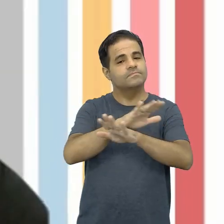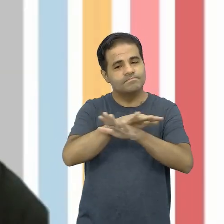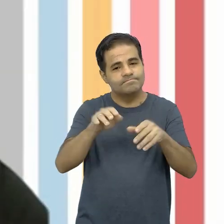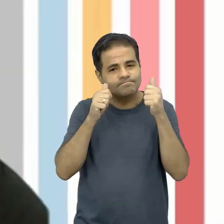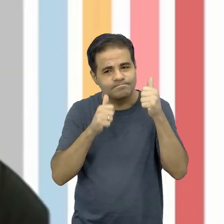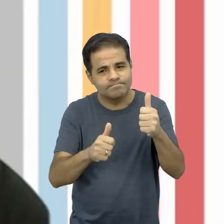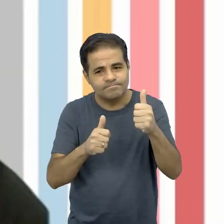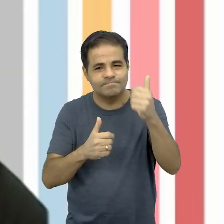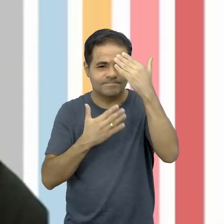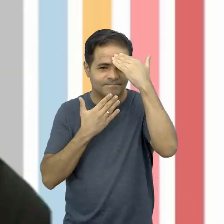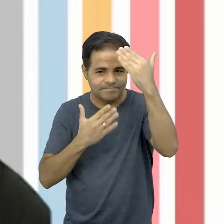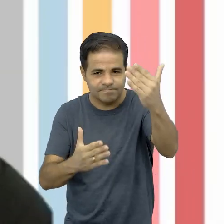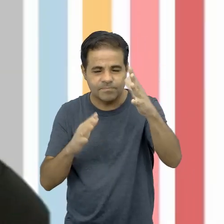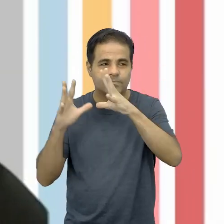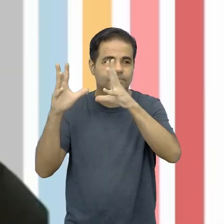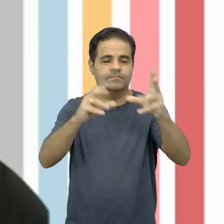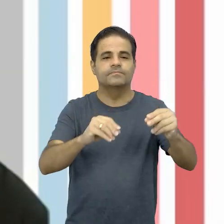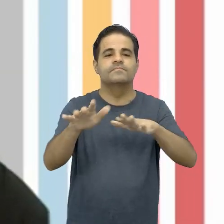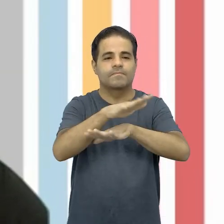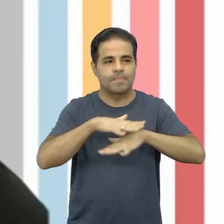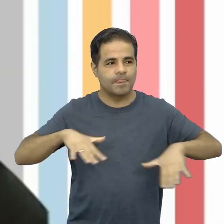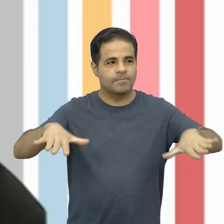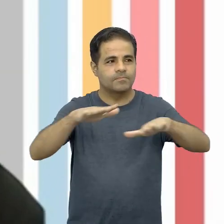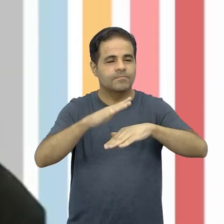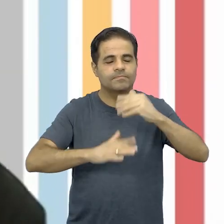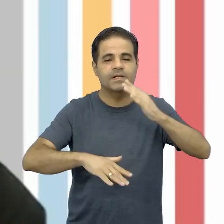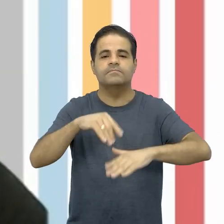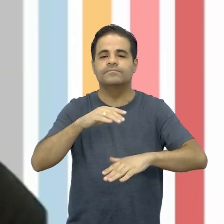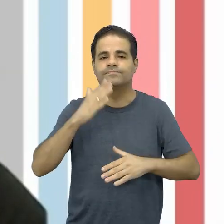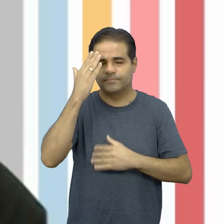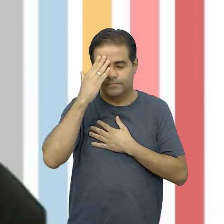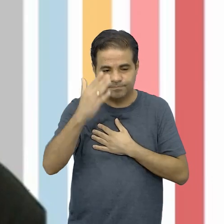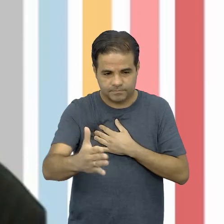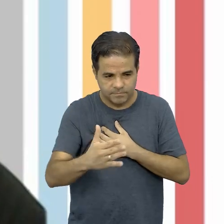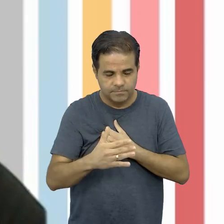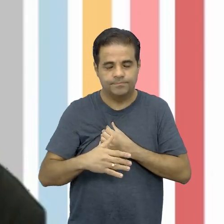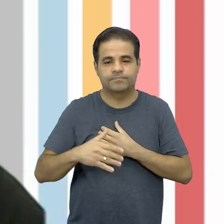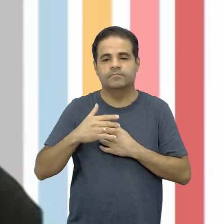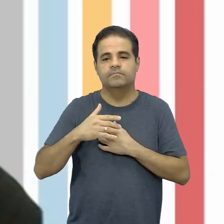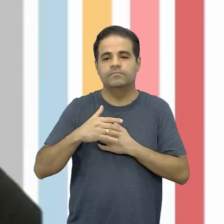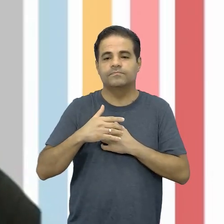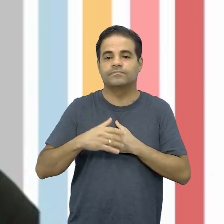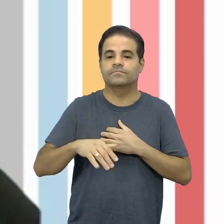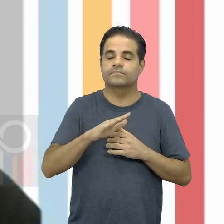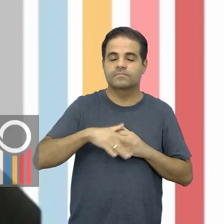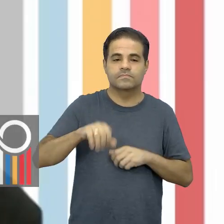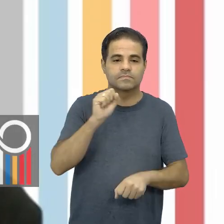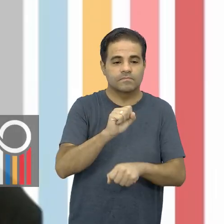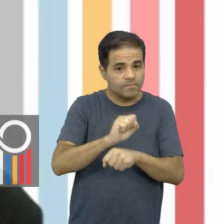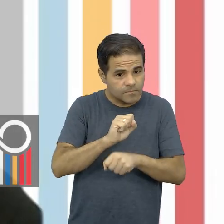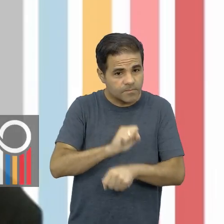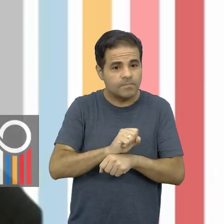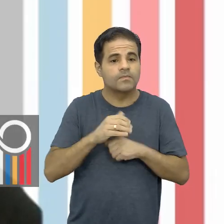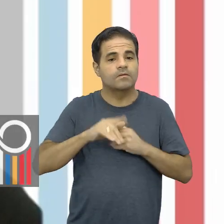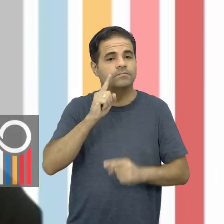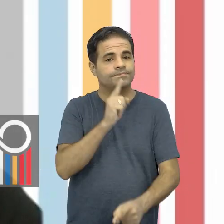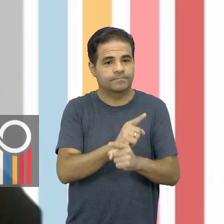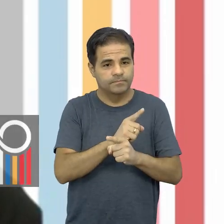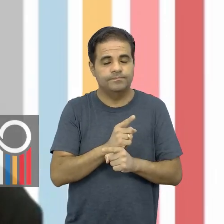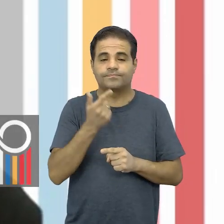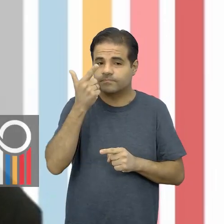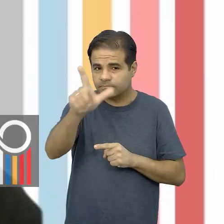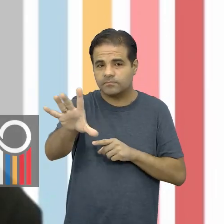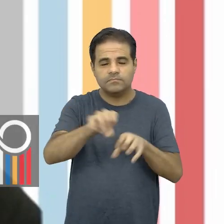isso, pessoal. Então eu agradeço a todos vocês, muitíssimo obrigado mais uma vez. Espero reencontrá-los na